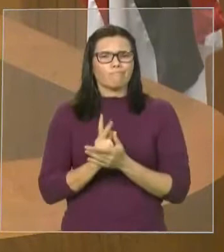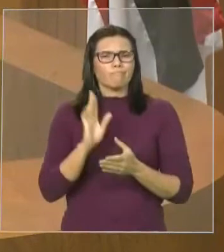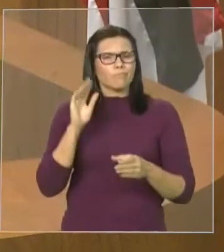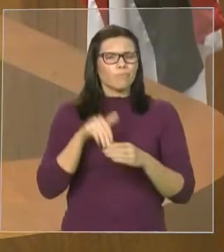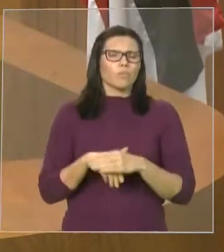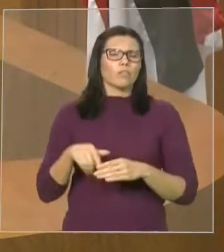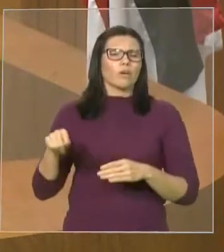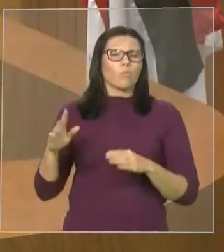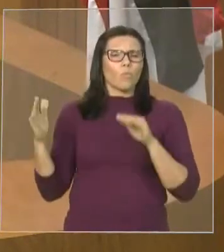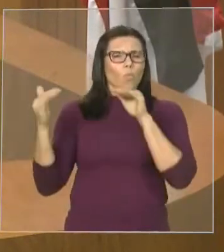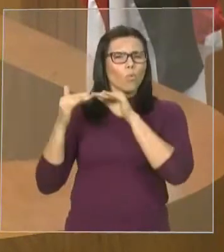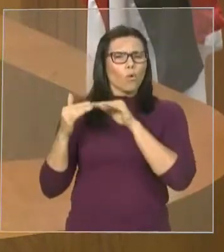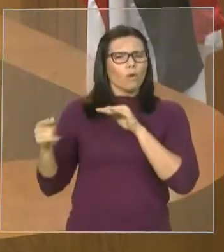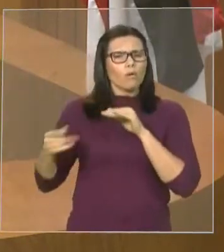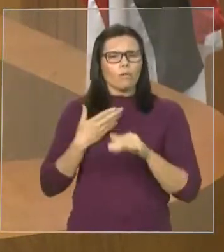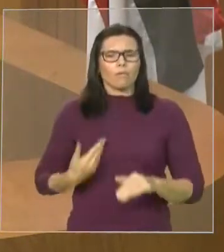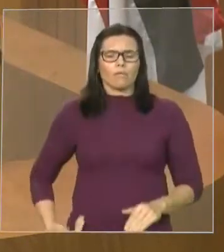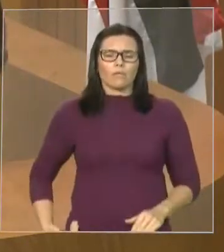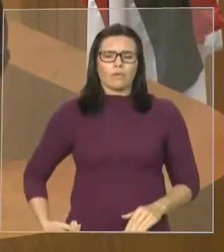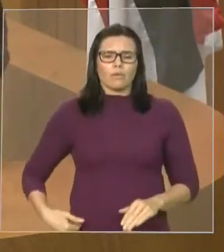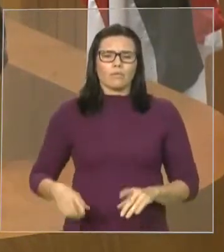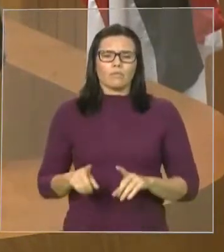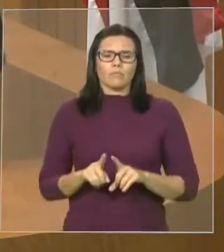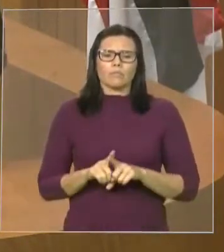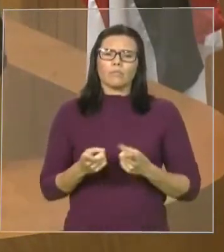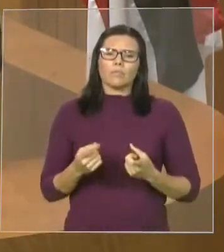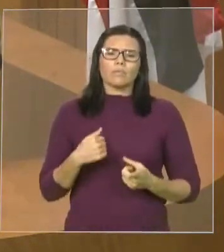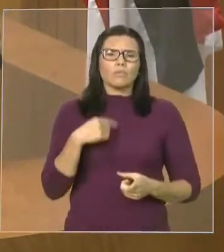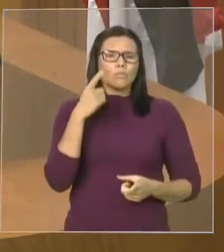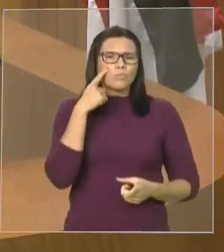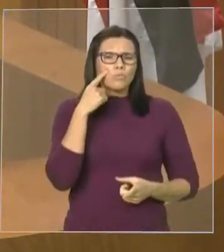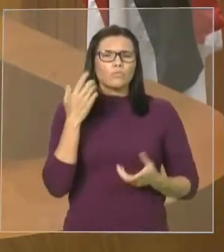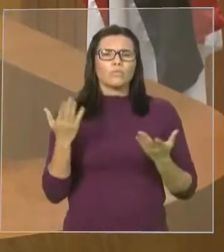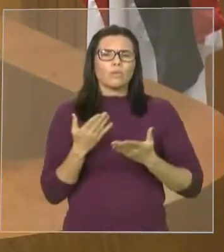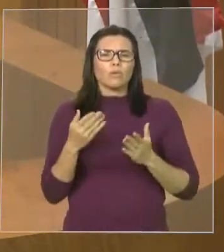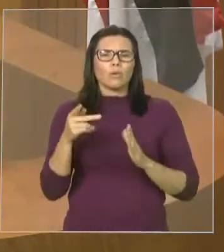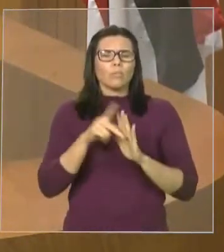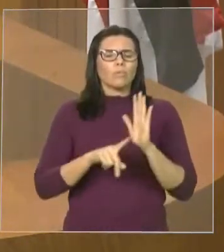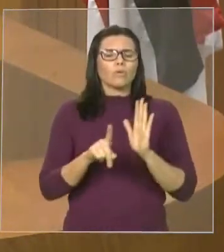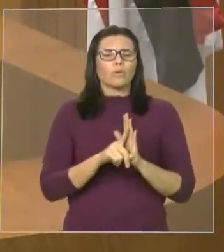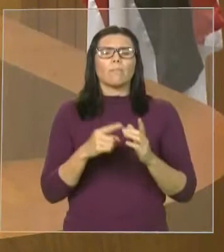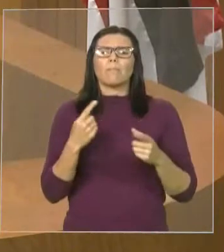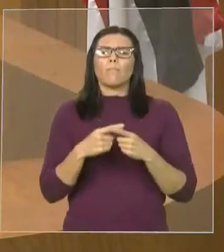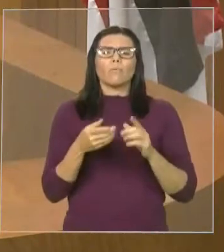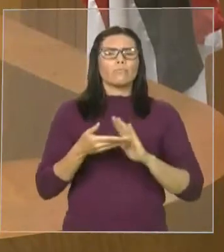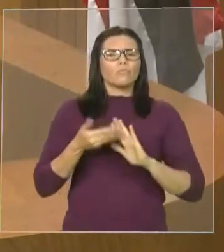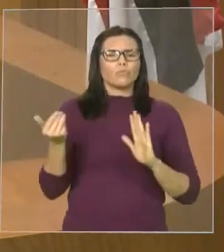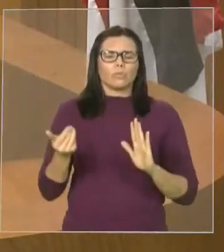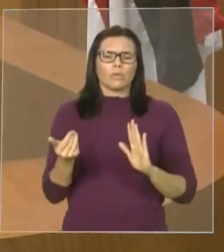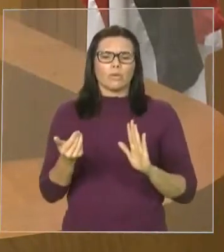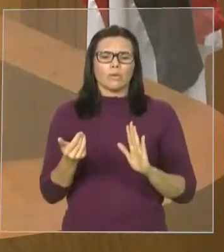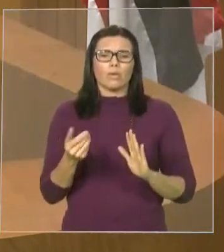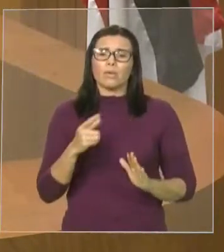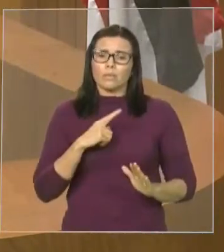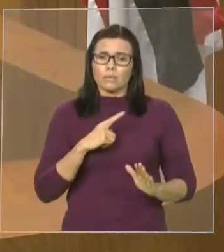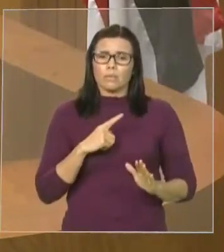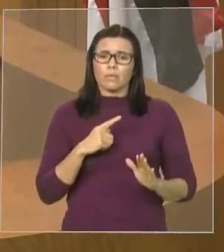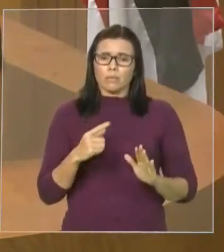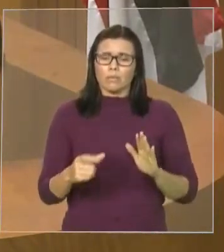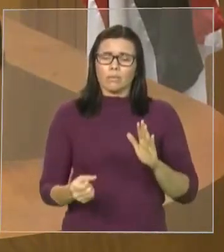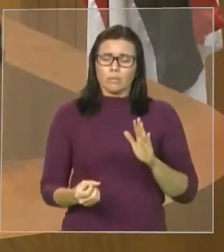pergunta: o porquê retirar a participação assegurada que nós temos hoje na lei do Consup,